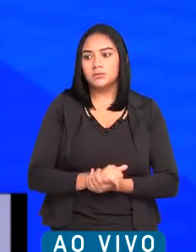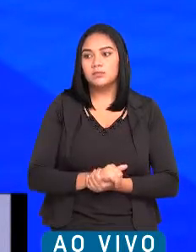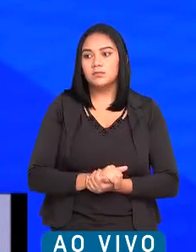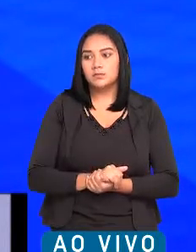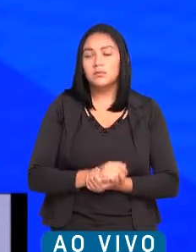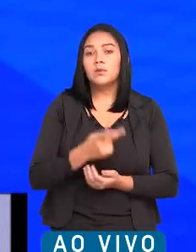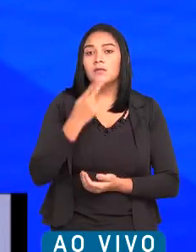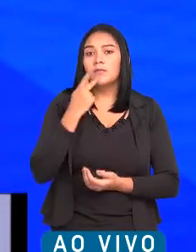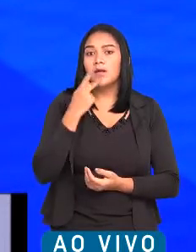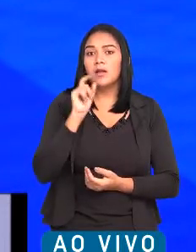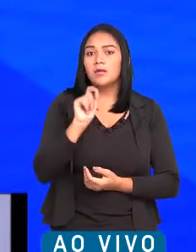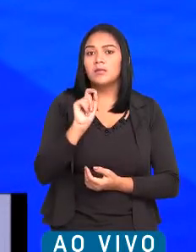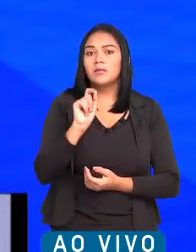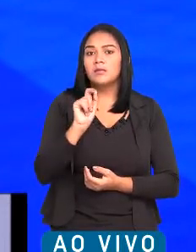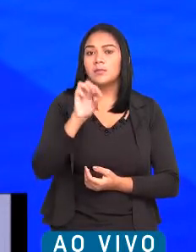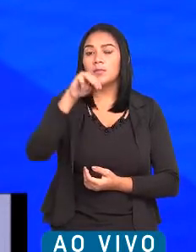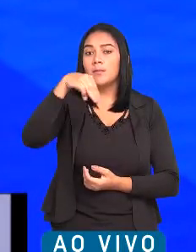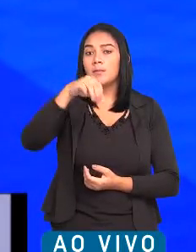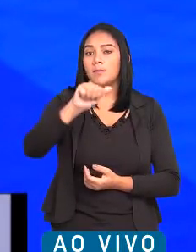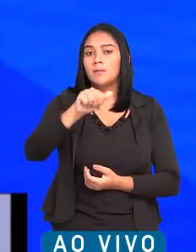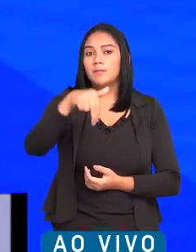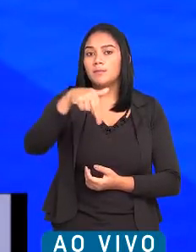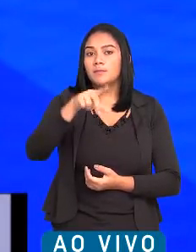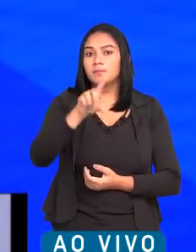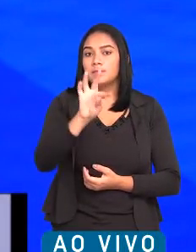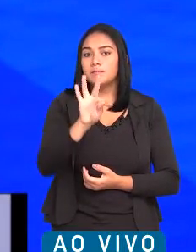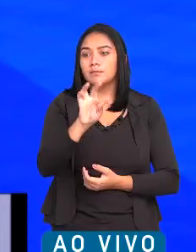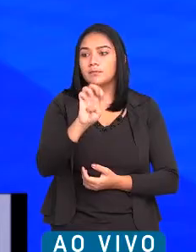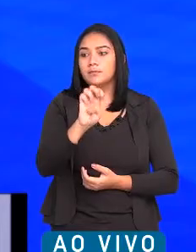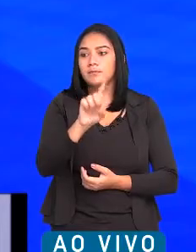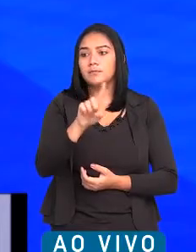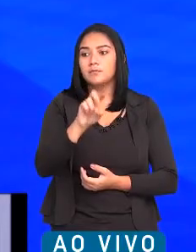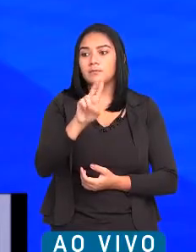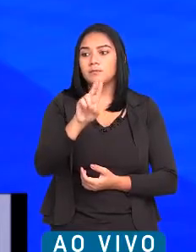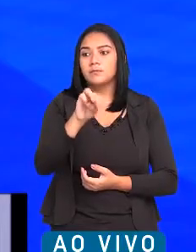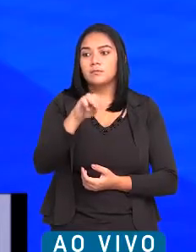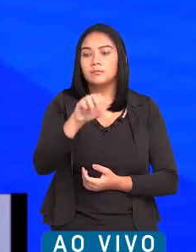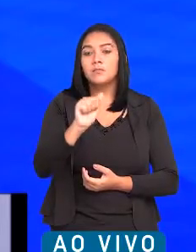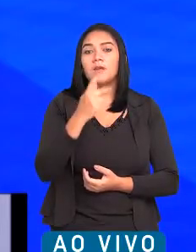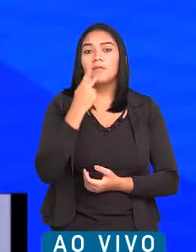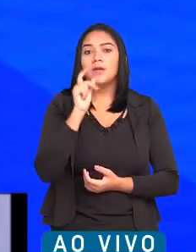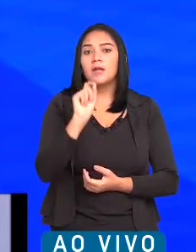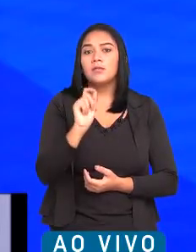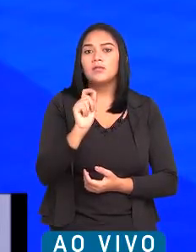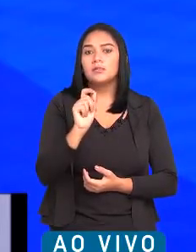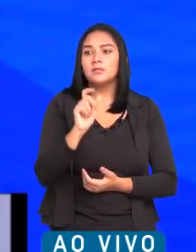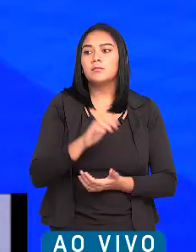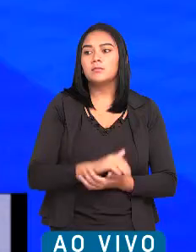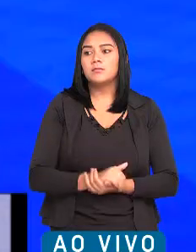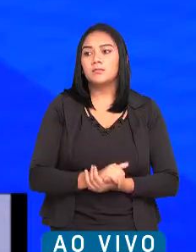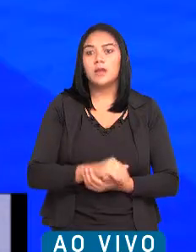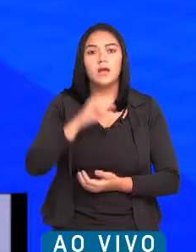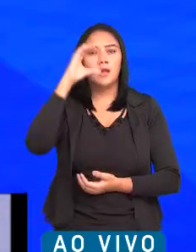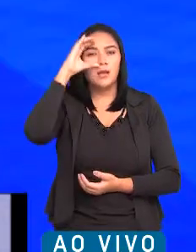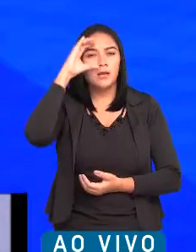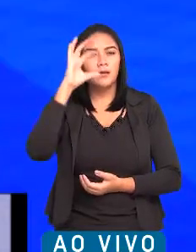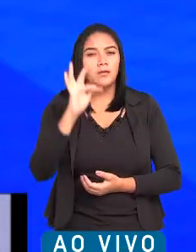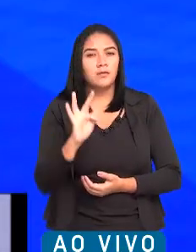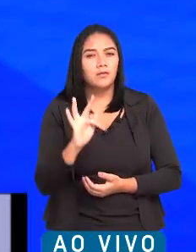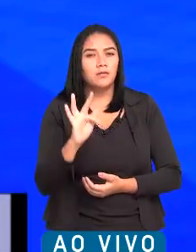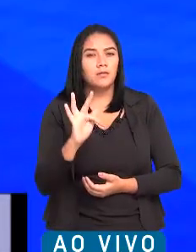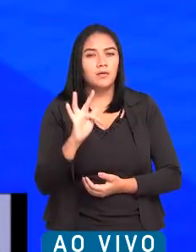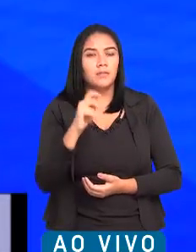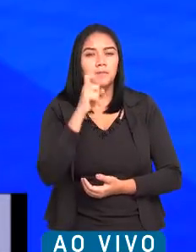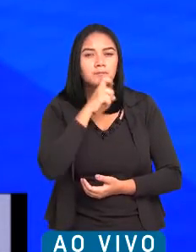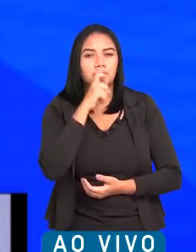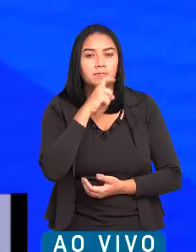disse numa televisão que o Firmino é mentiroso. Eu estou pedindo desculpa de uma colocação de uma